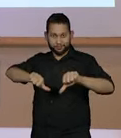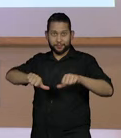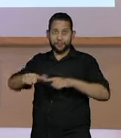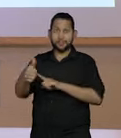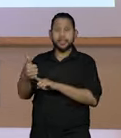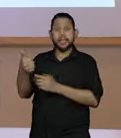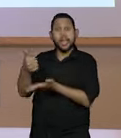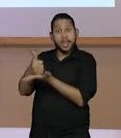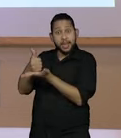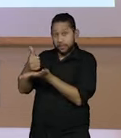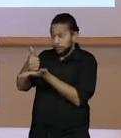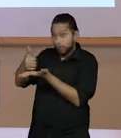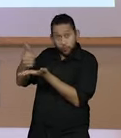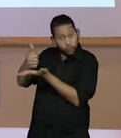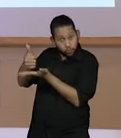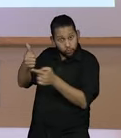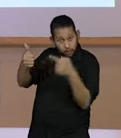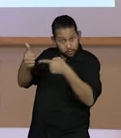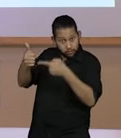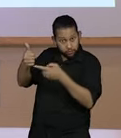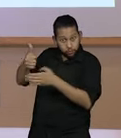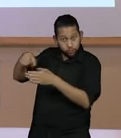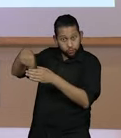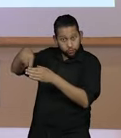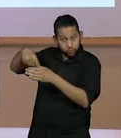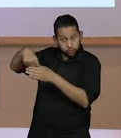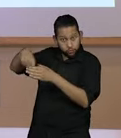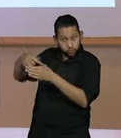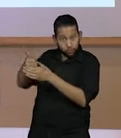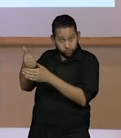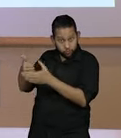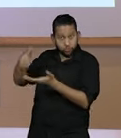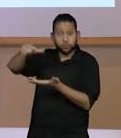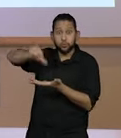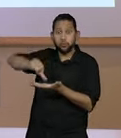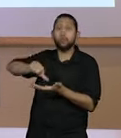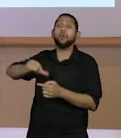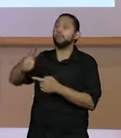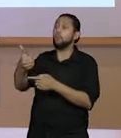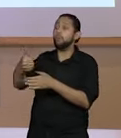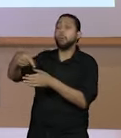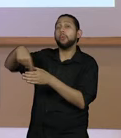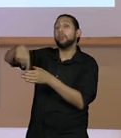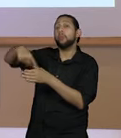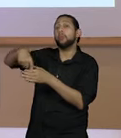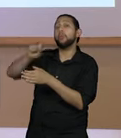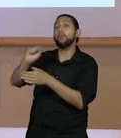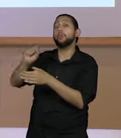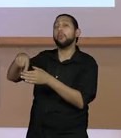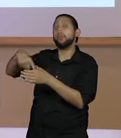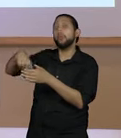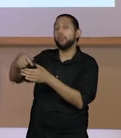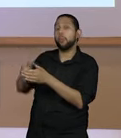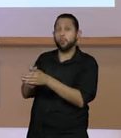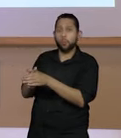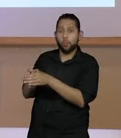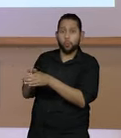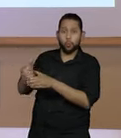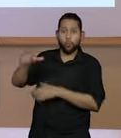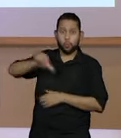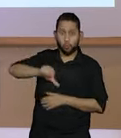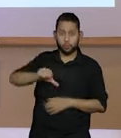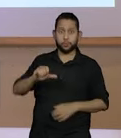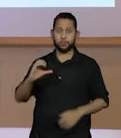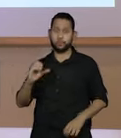estrutura desta substância aqui. Qual é a estrutura dela? Nós temos, então, o